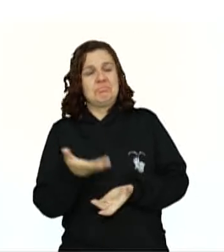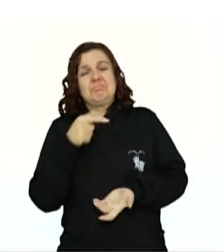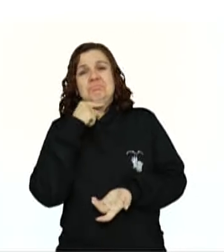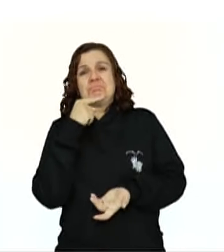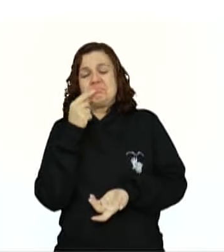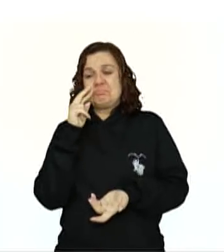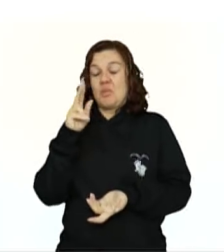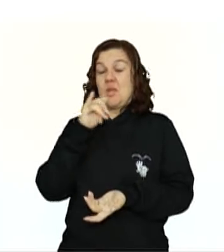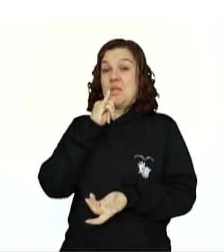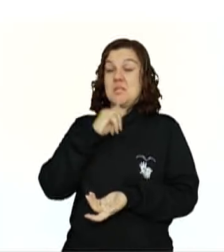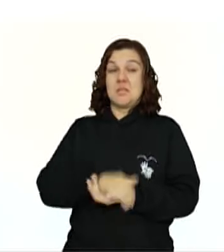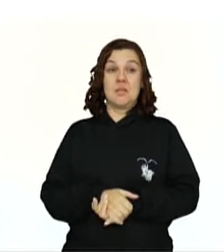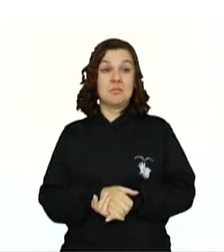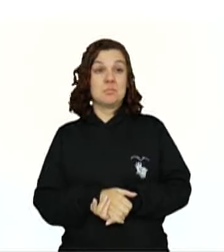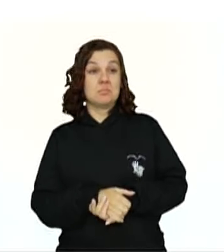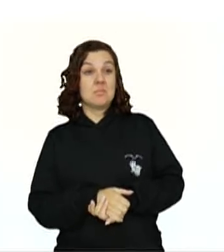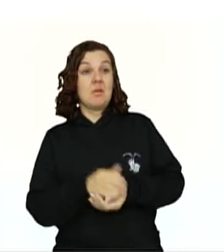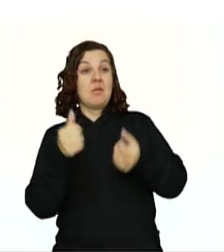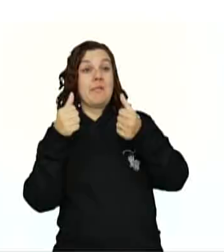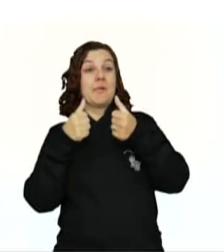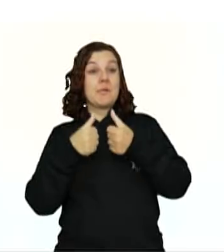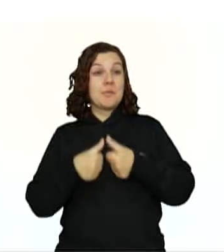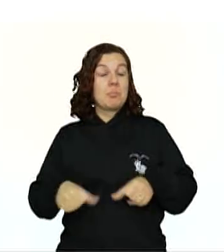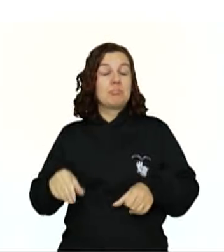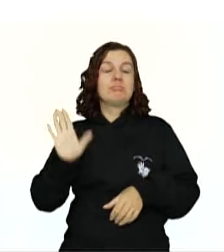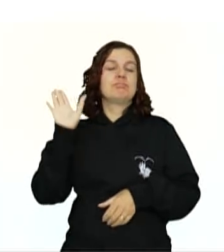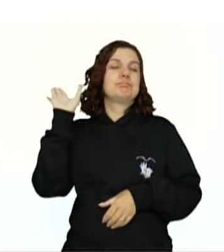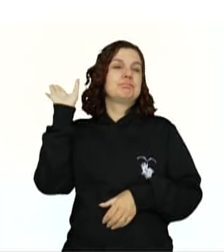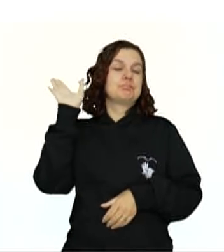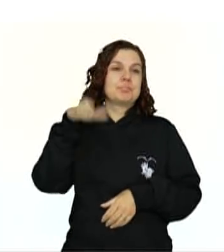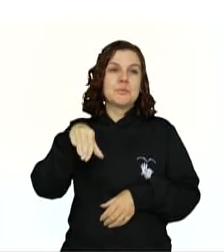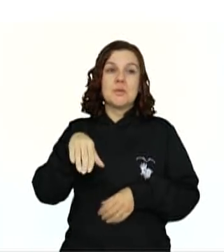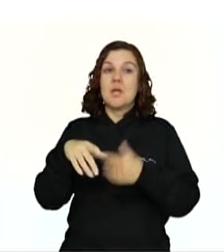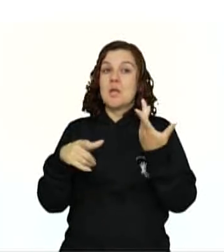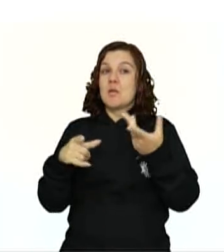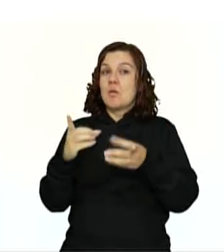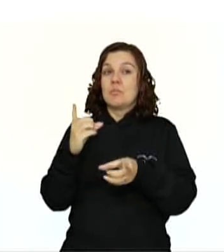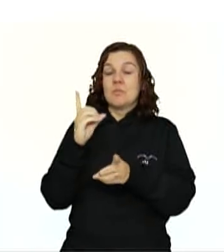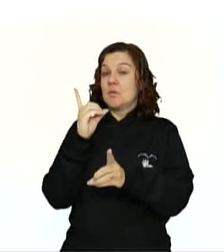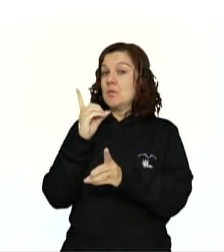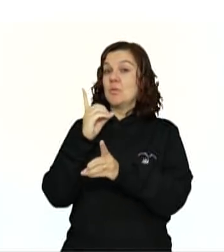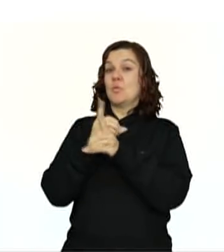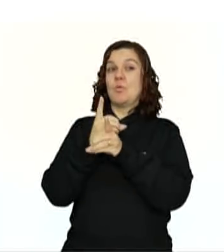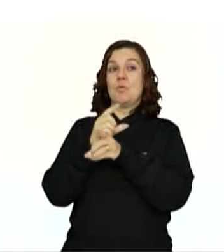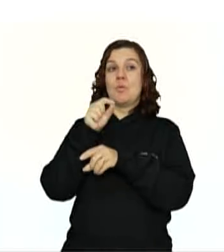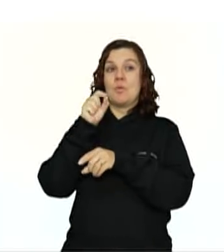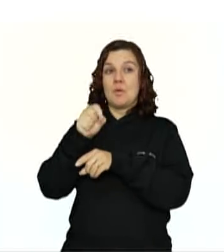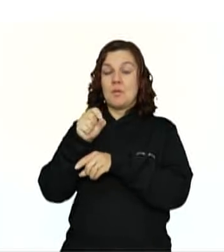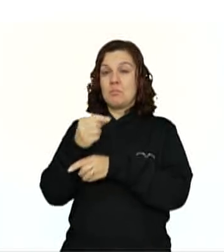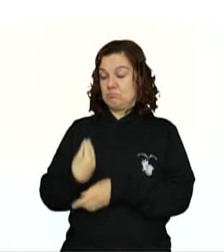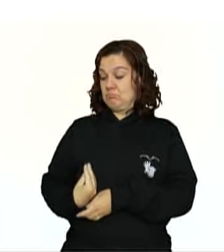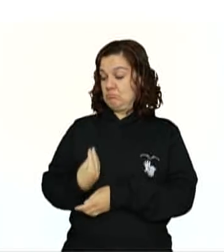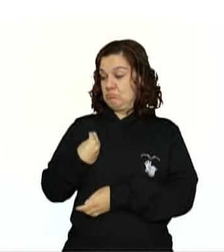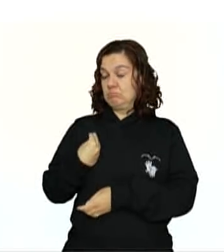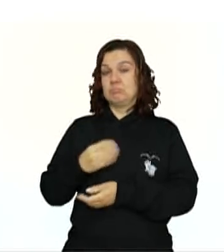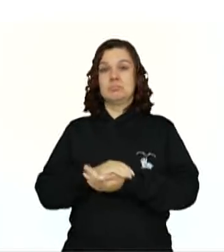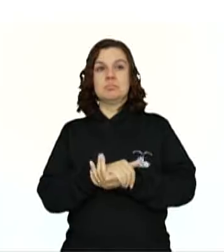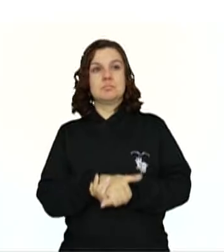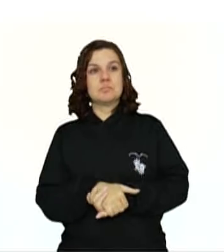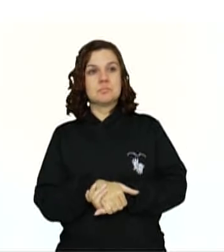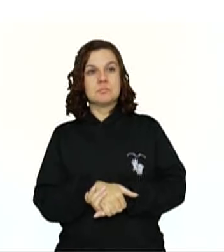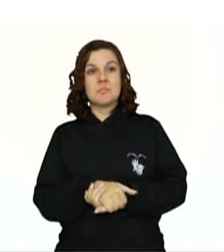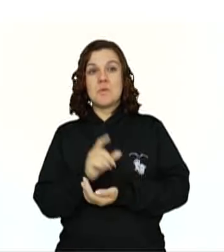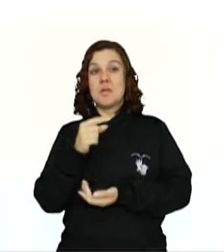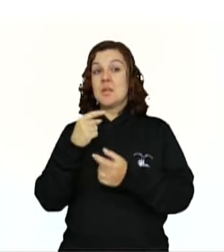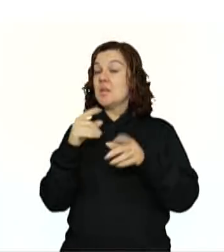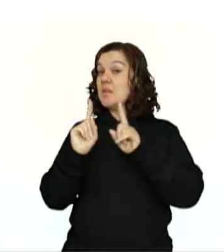imperceptível. Exemplo, estava tão despercebido que nem ao menos notou a minha presença.